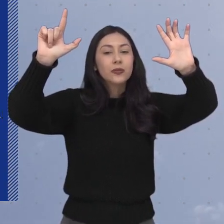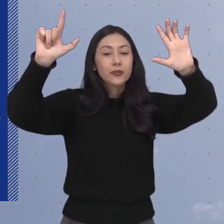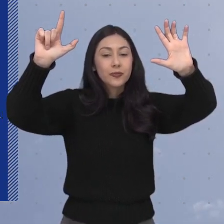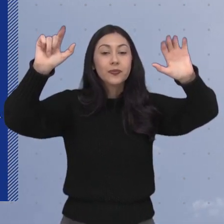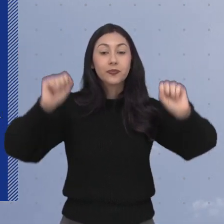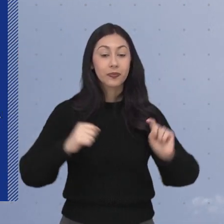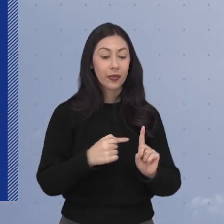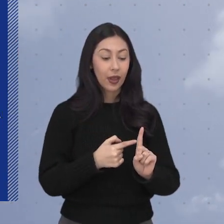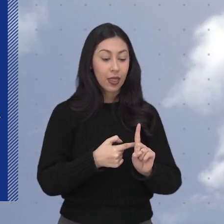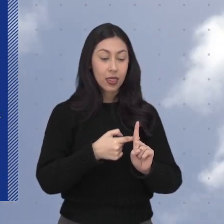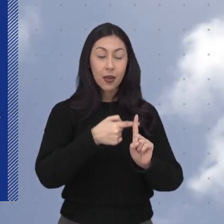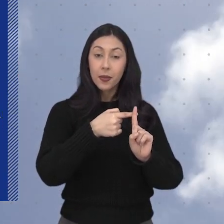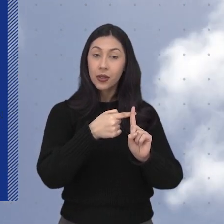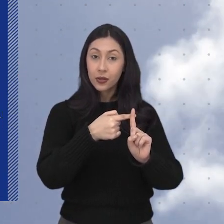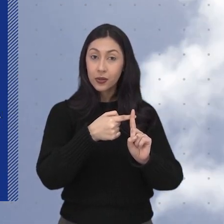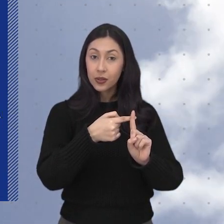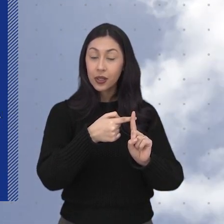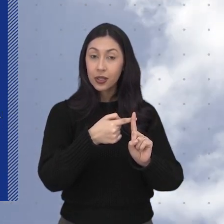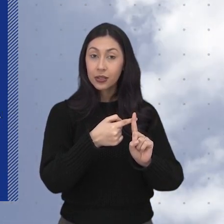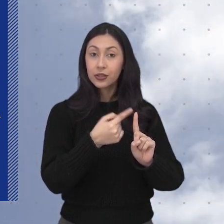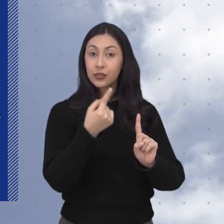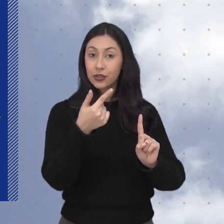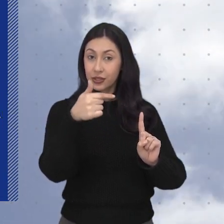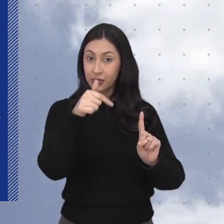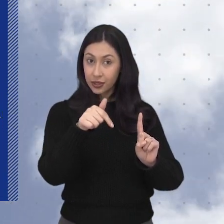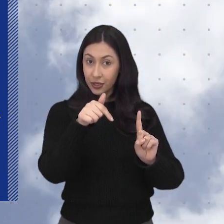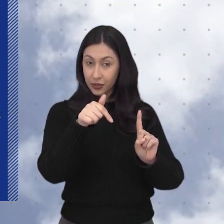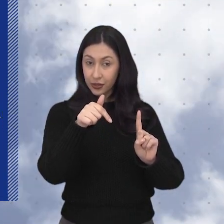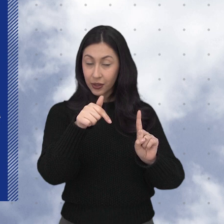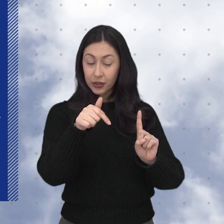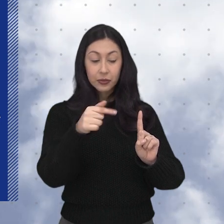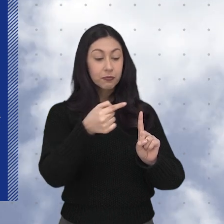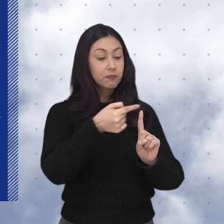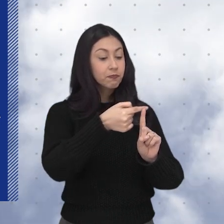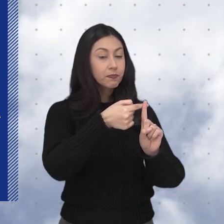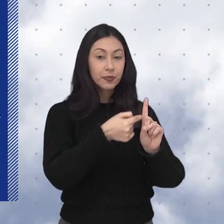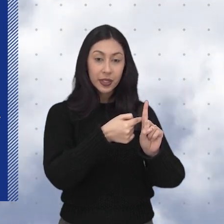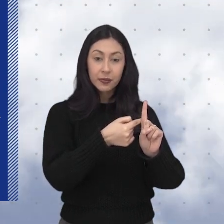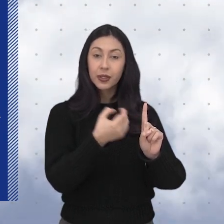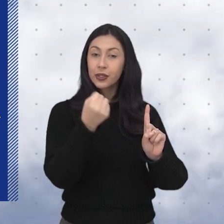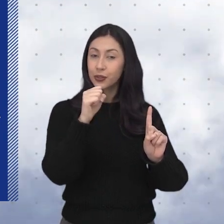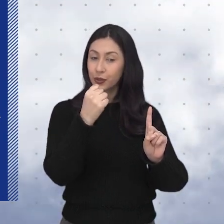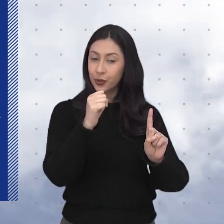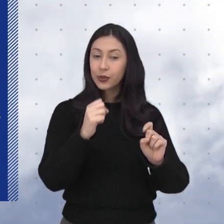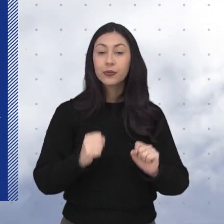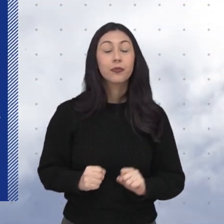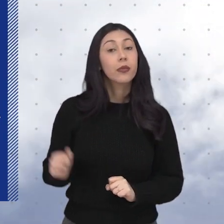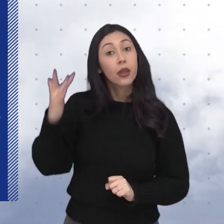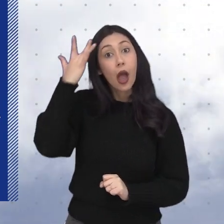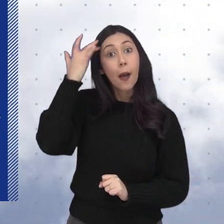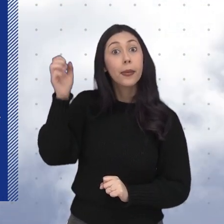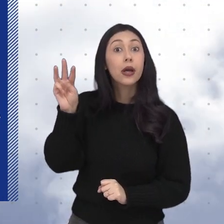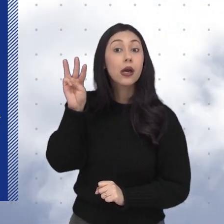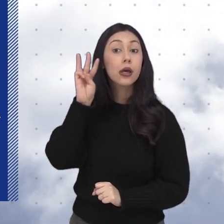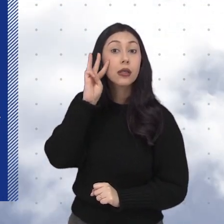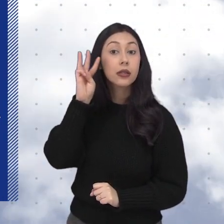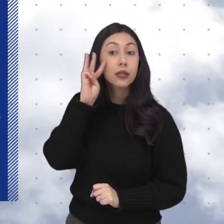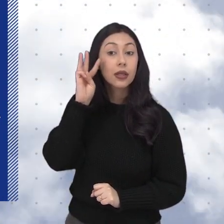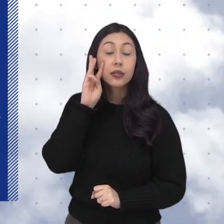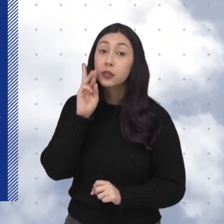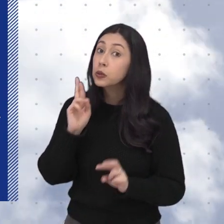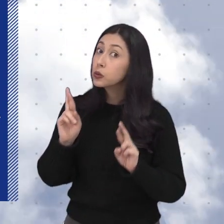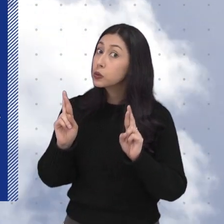céu aberto. A temperatura máxima esperada para hoje é de 17 graus e a mínima de 8. Para amanhã, terça-feira,